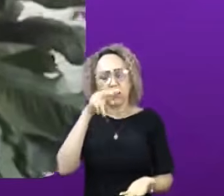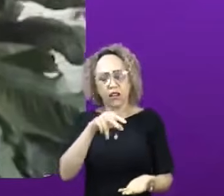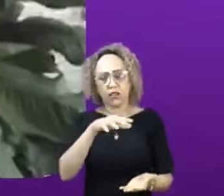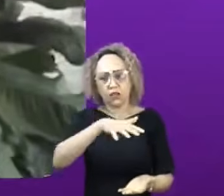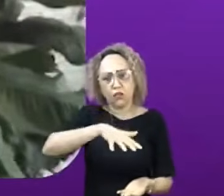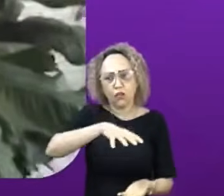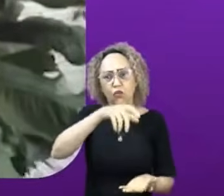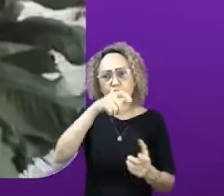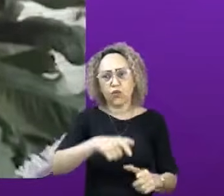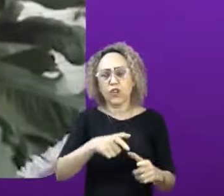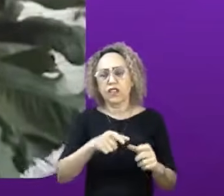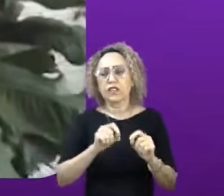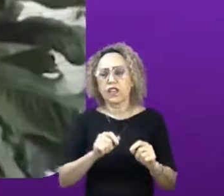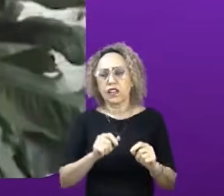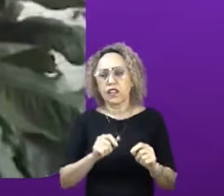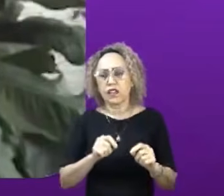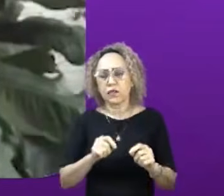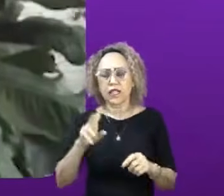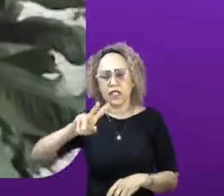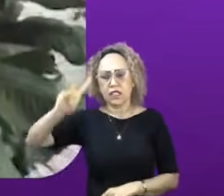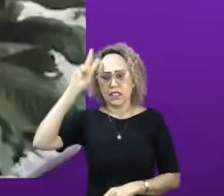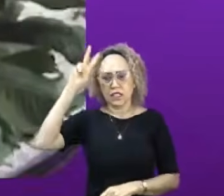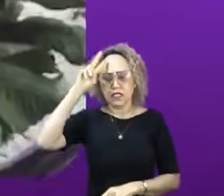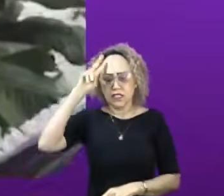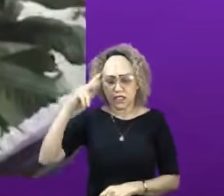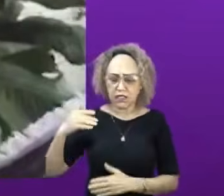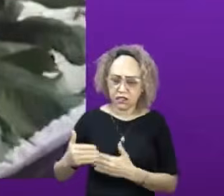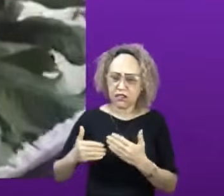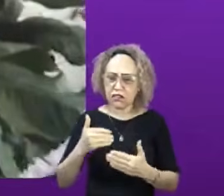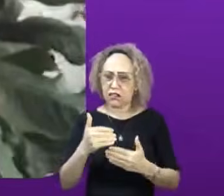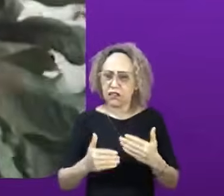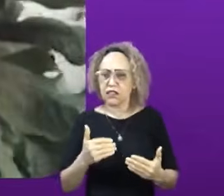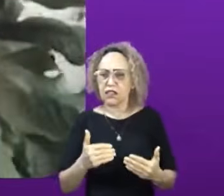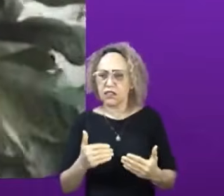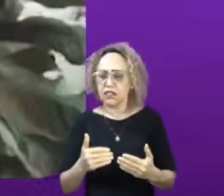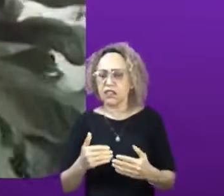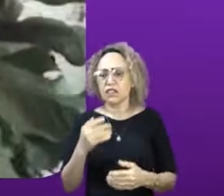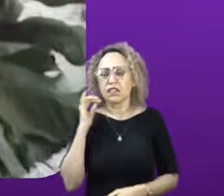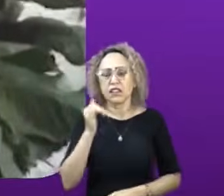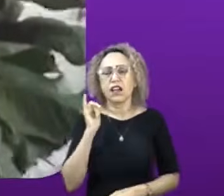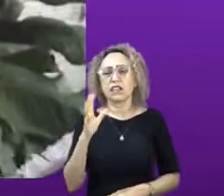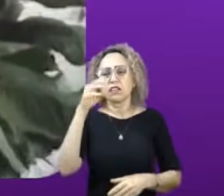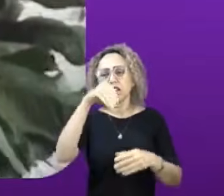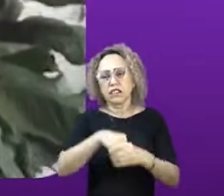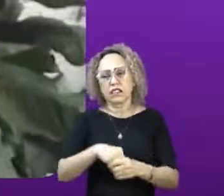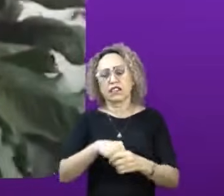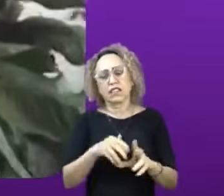espaço para que essas histórias, essas narrativas, elas sejam